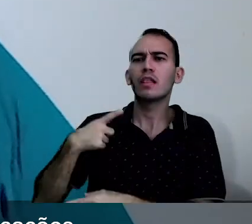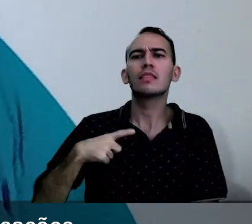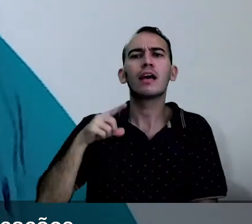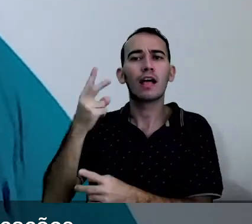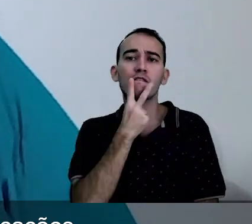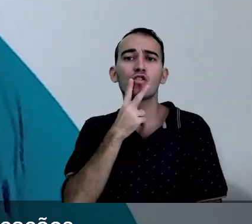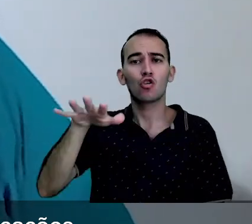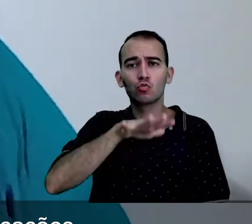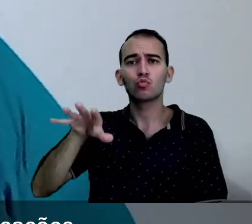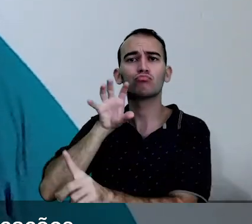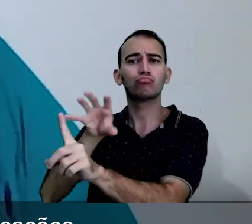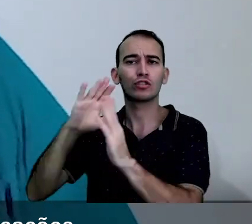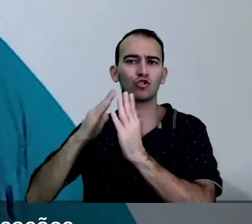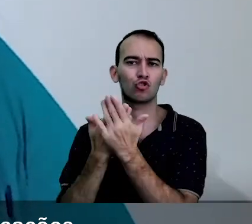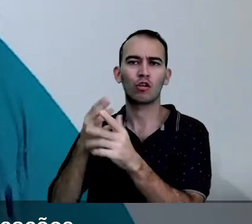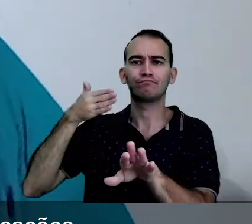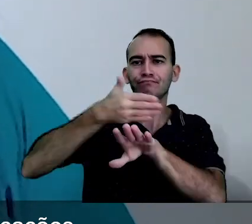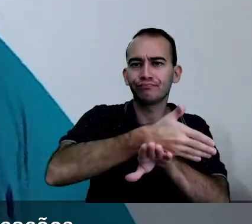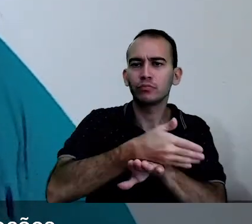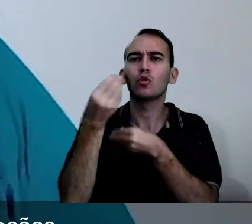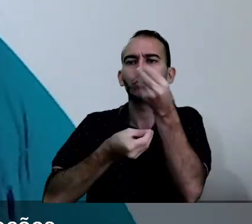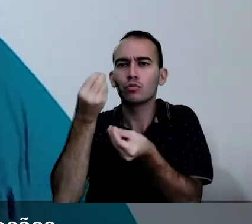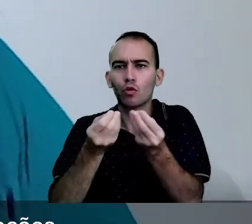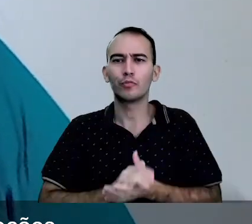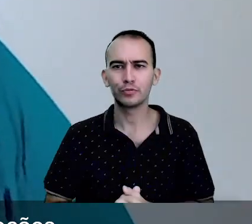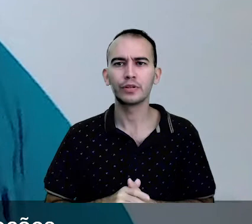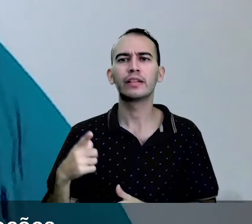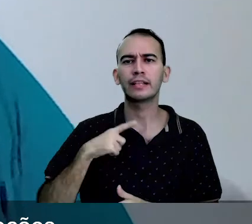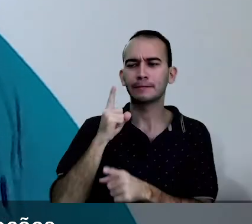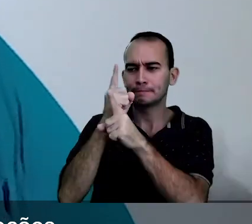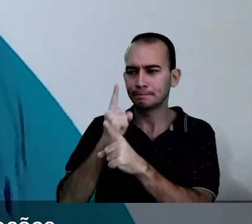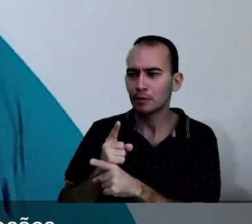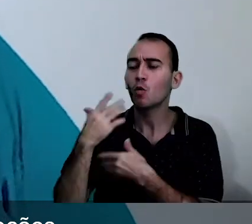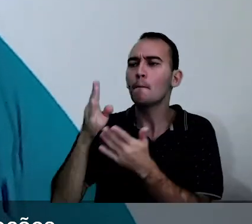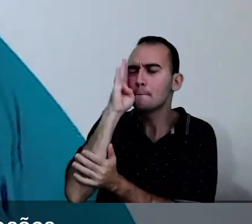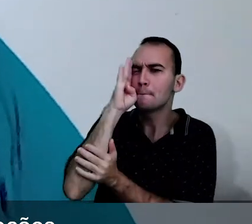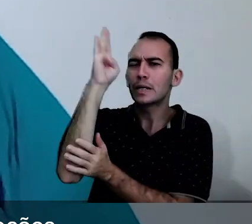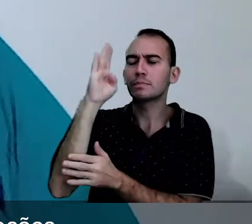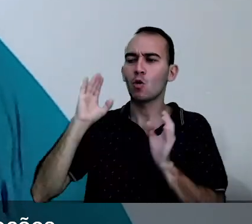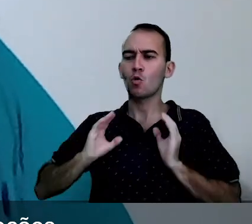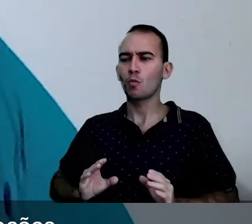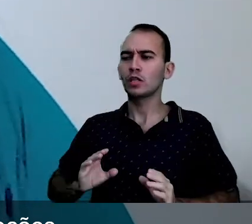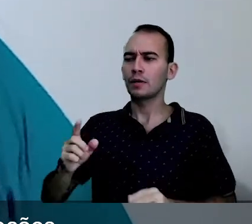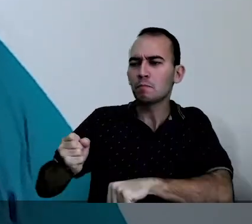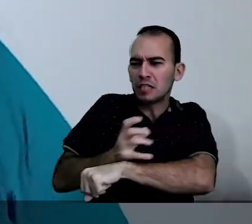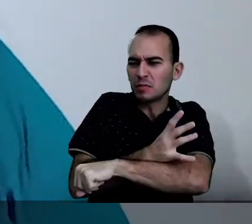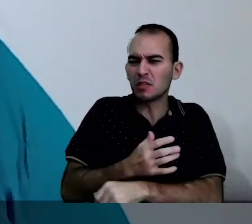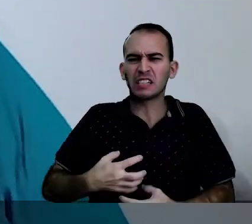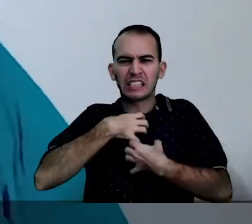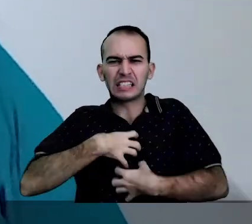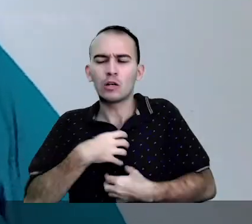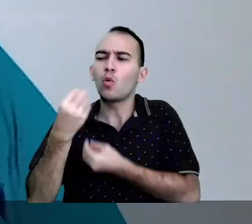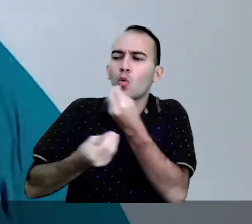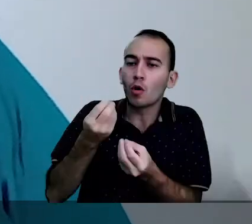enunciativas e as categorias temáticas das publicações do Ninja Espírito Santo e os principais comportamentos e emoções